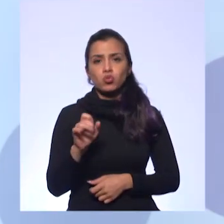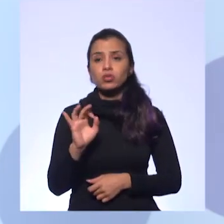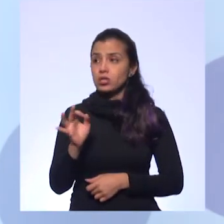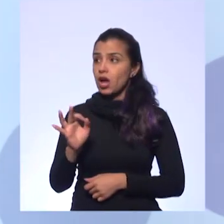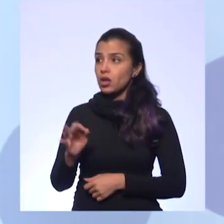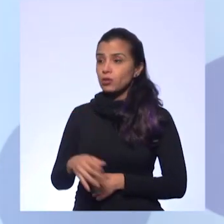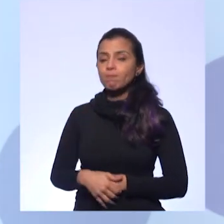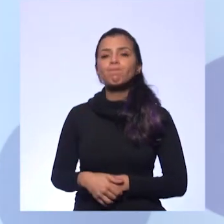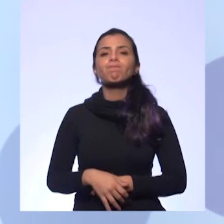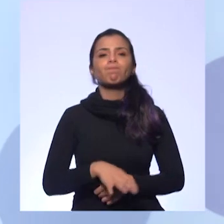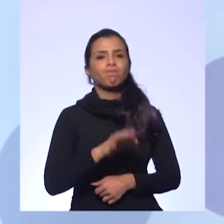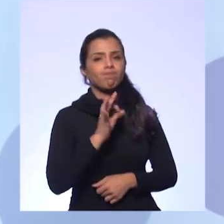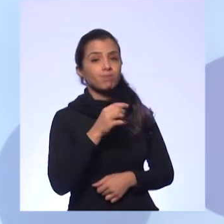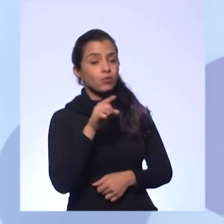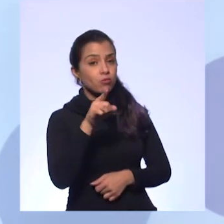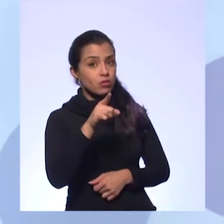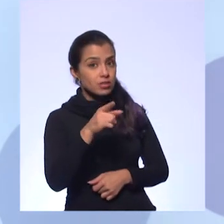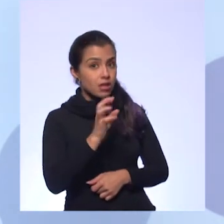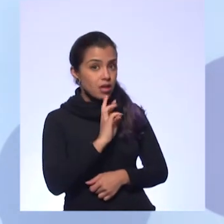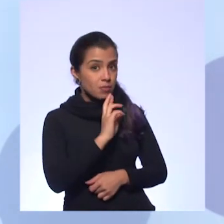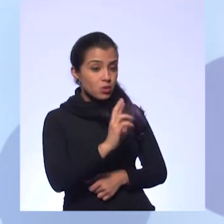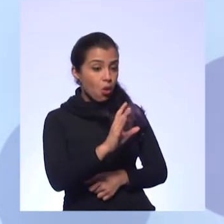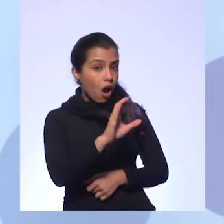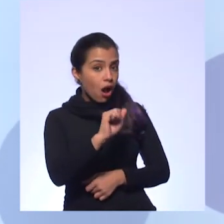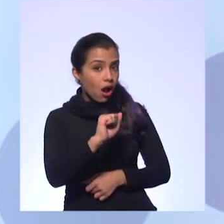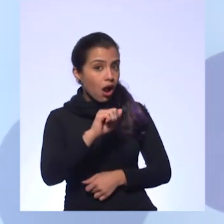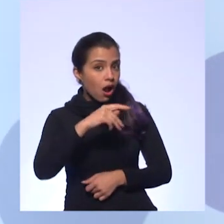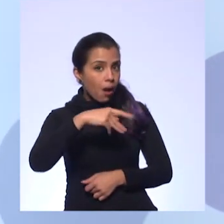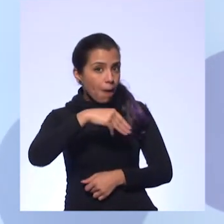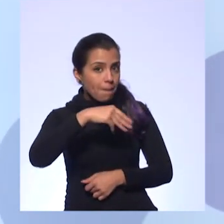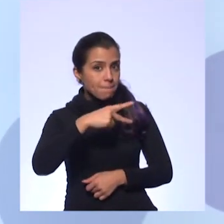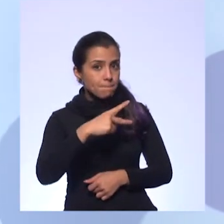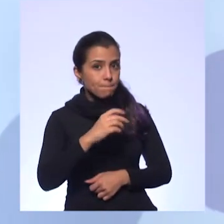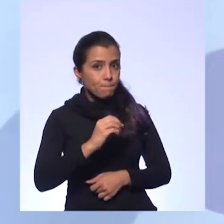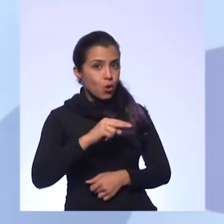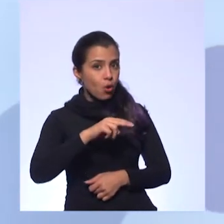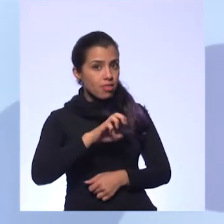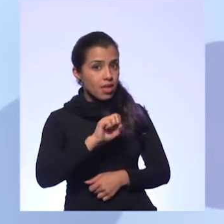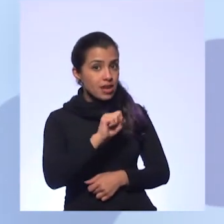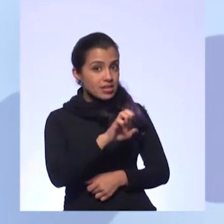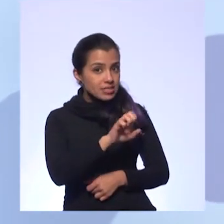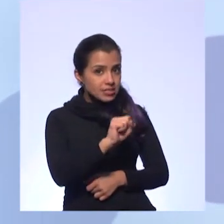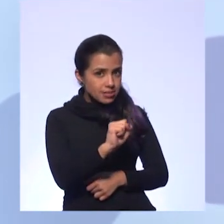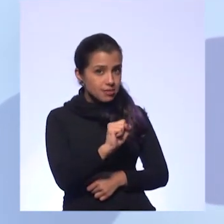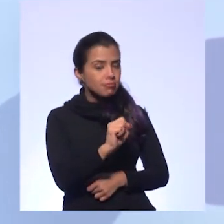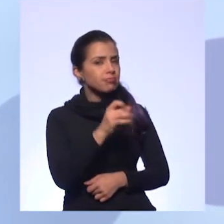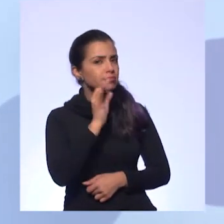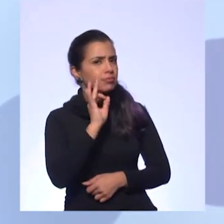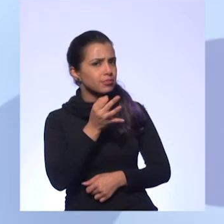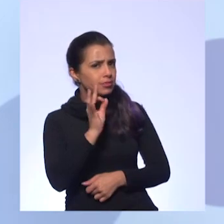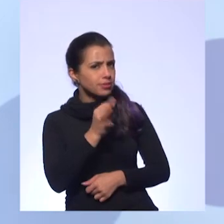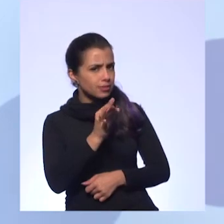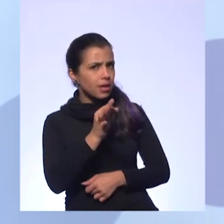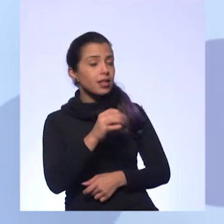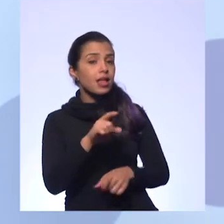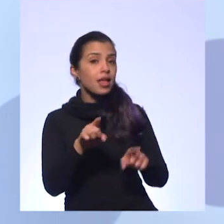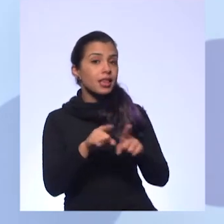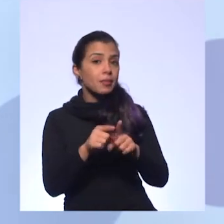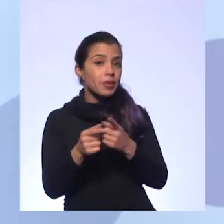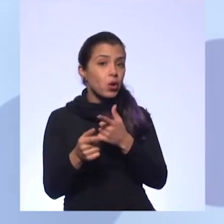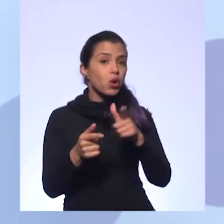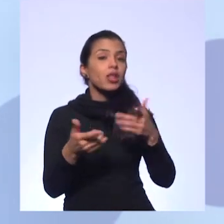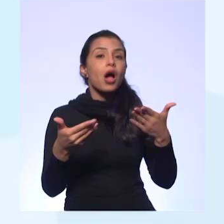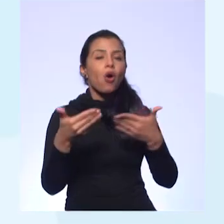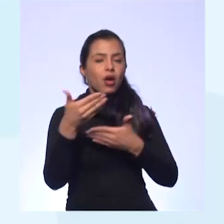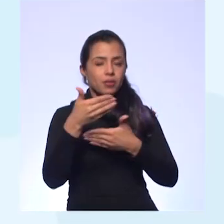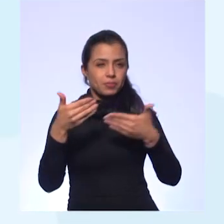responderam camponeses, está correto. E também os sans-culottes. Lembra que eu falei sobre eles na aula passada? Eu vou pedir para a produção